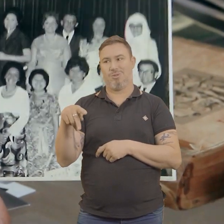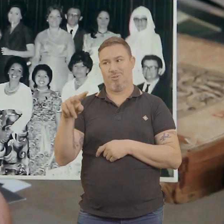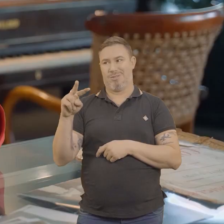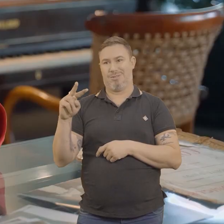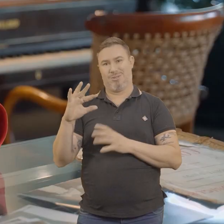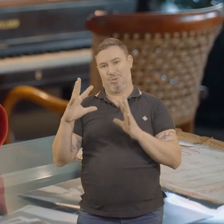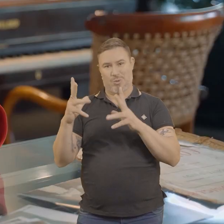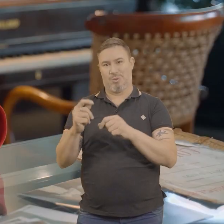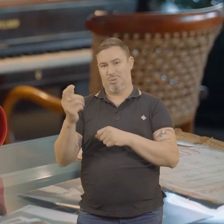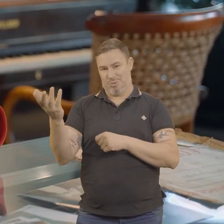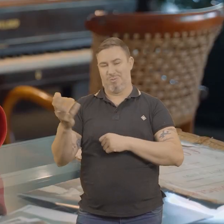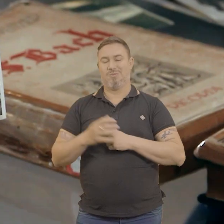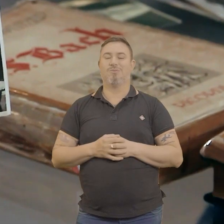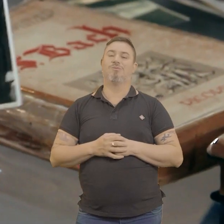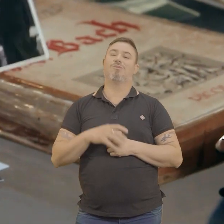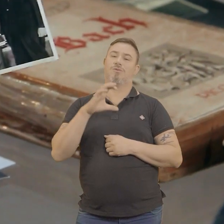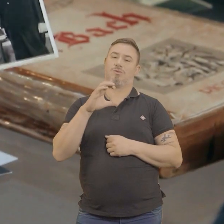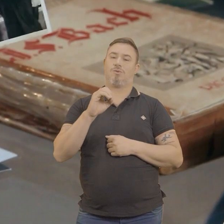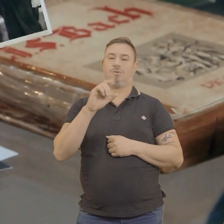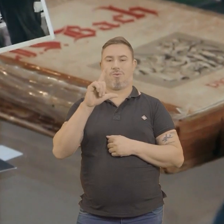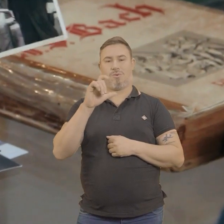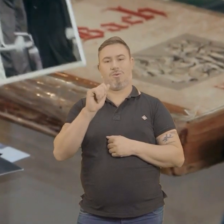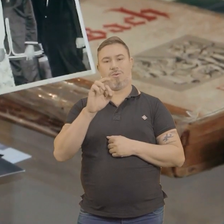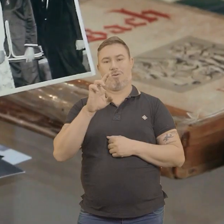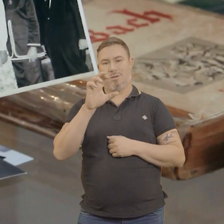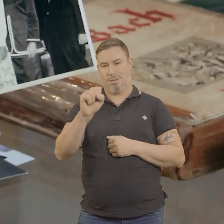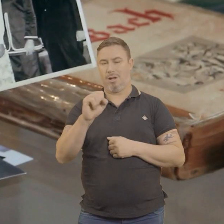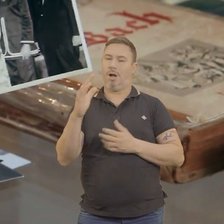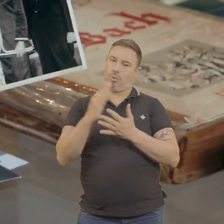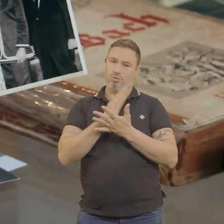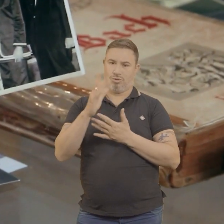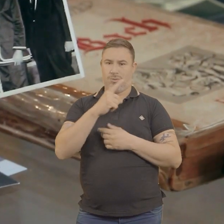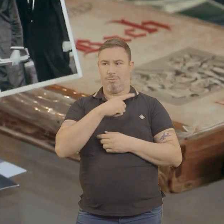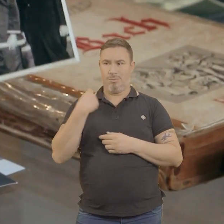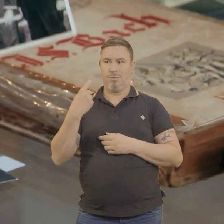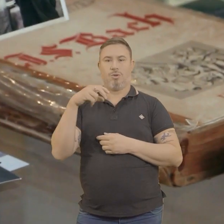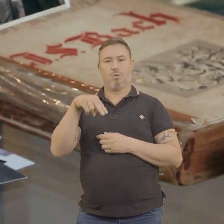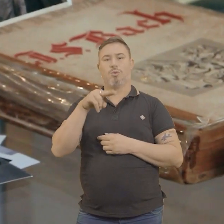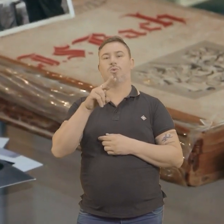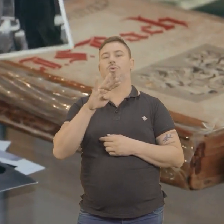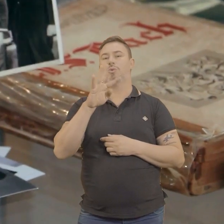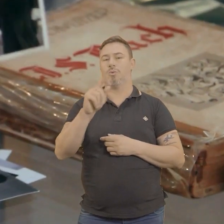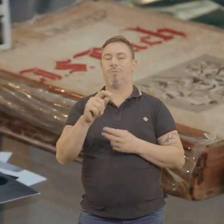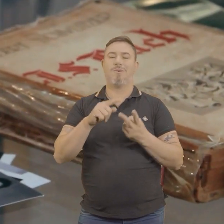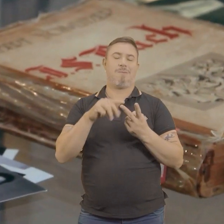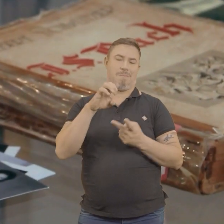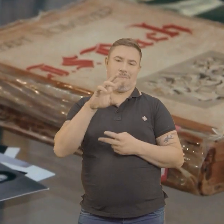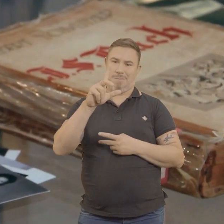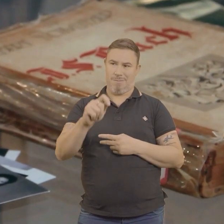né? Então aqui está o Colares, alguns já faleceram, como é a Núbia Brasileiro, está a Messia